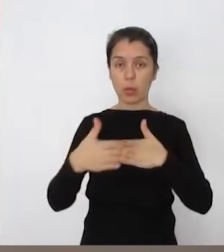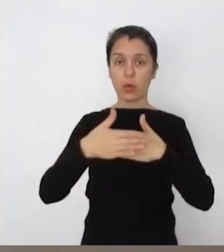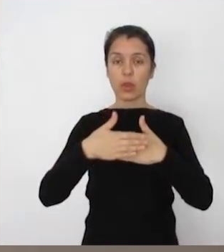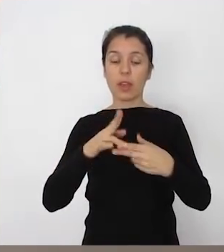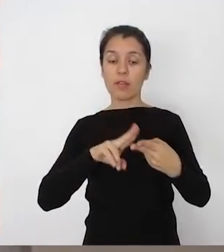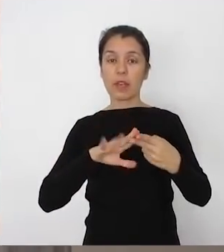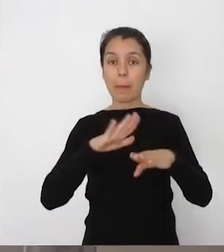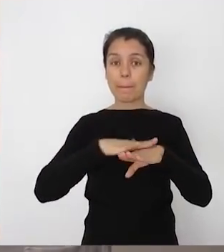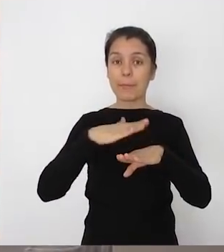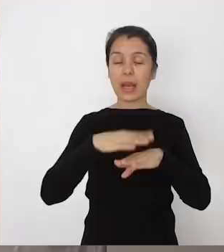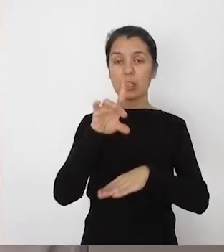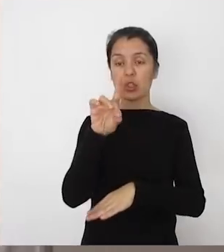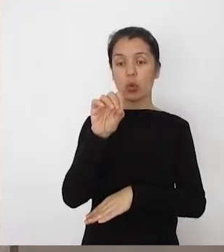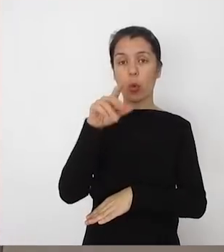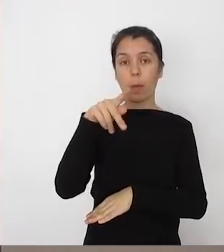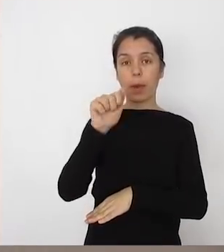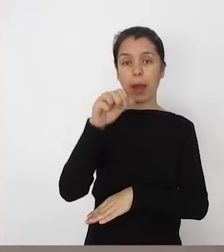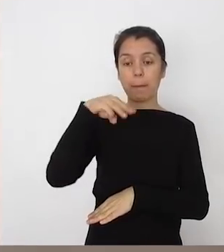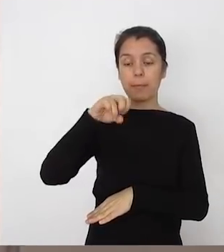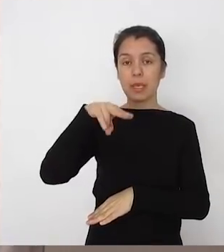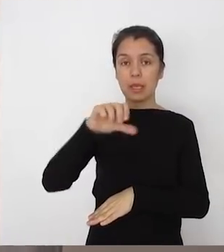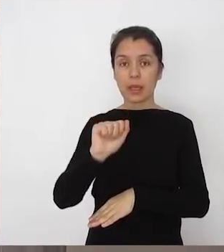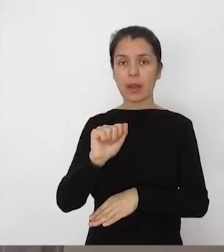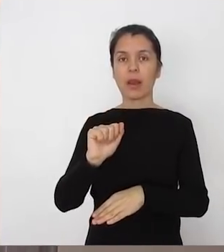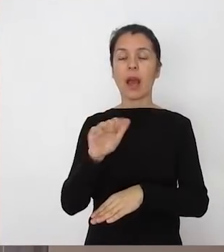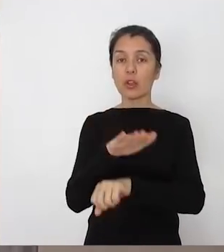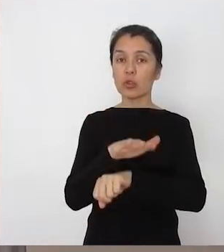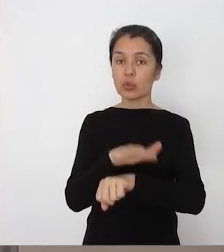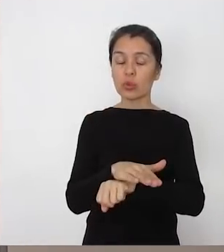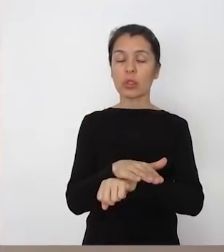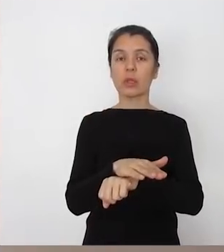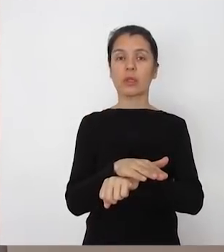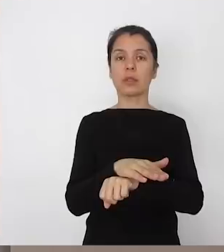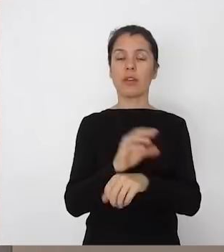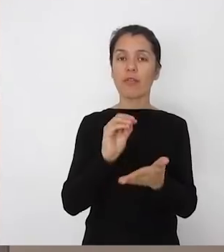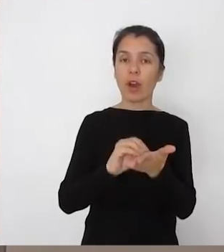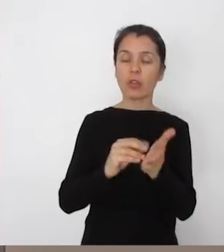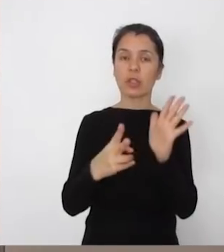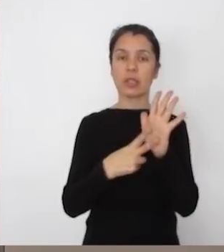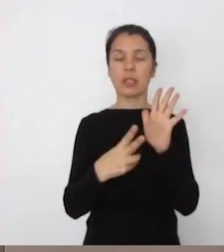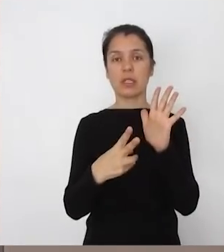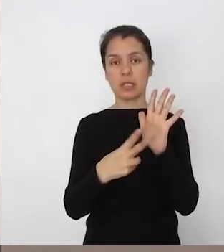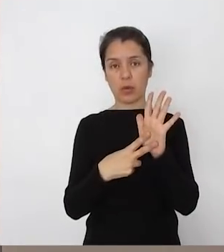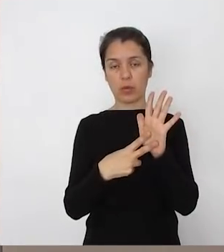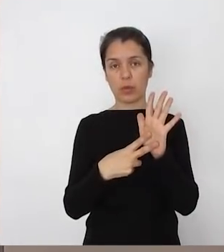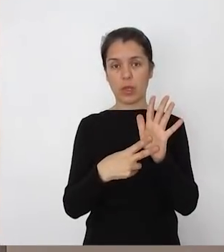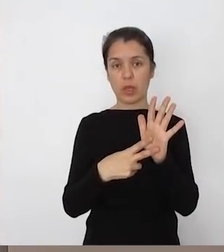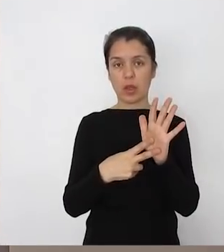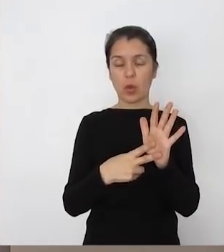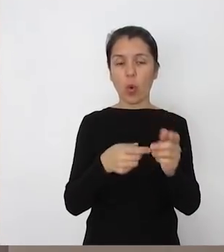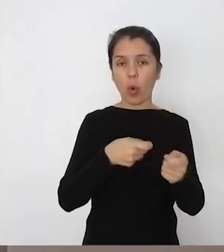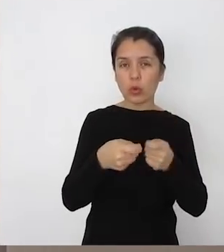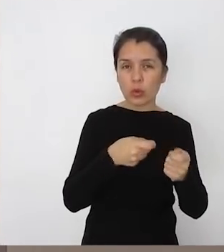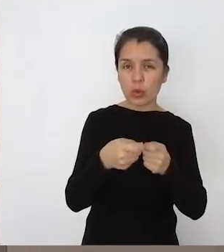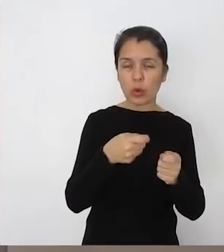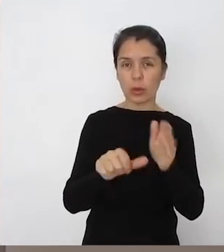a lasers e é chamado de biofarmácia, liberação prolongada. Então as crianças ficam o dia todo protegidas, enquanto que